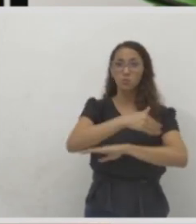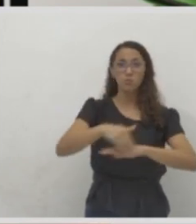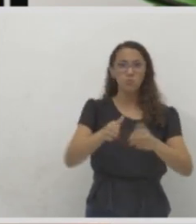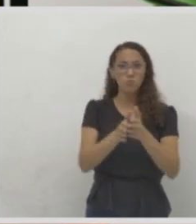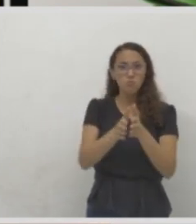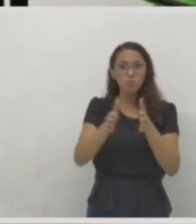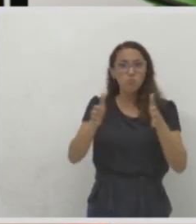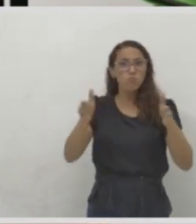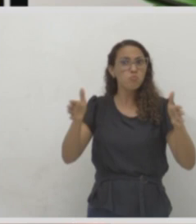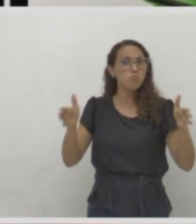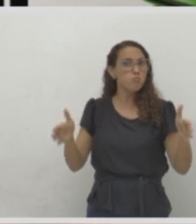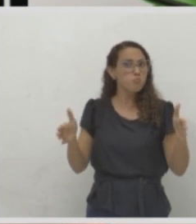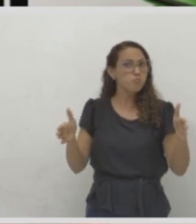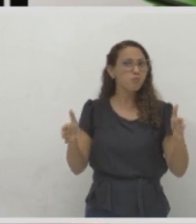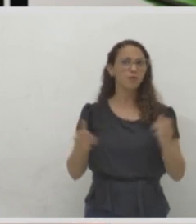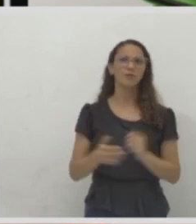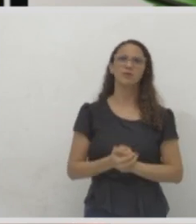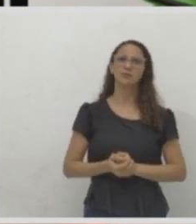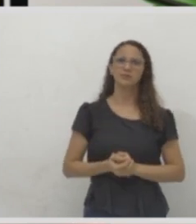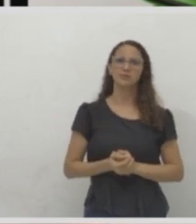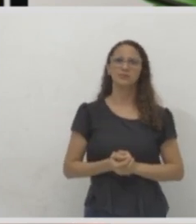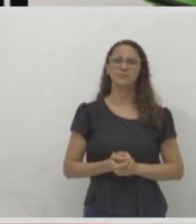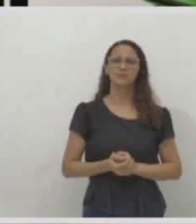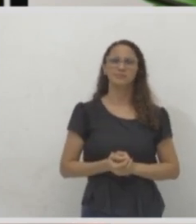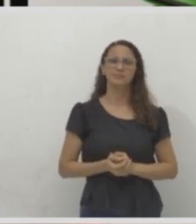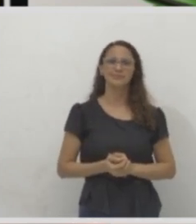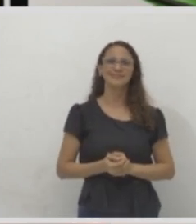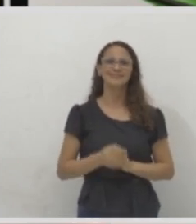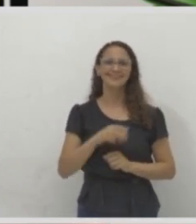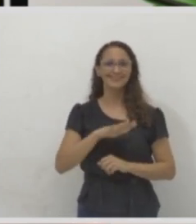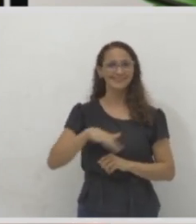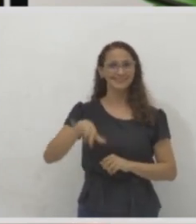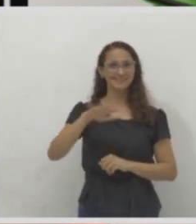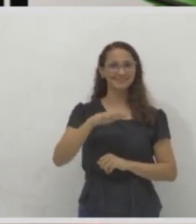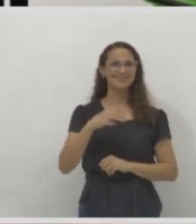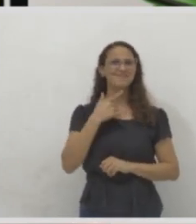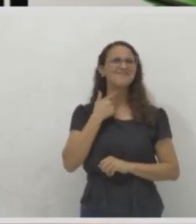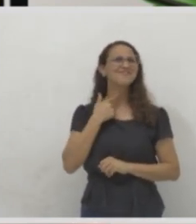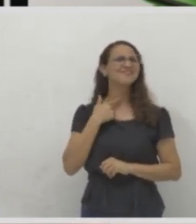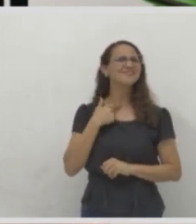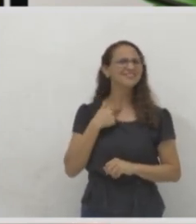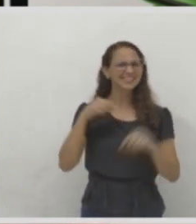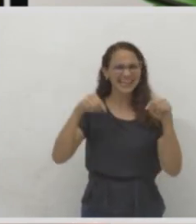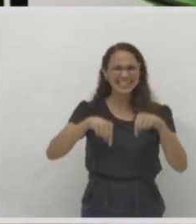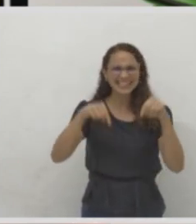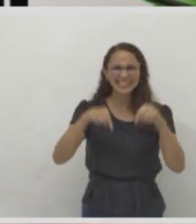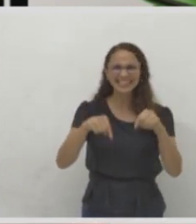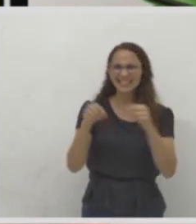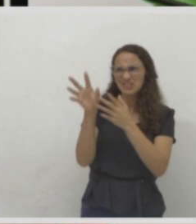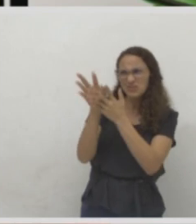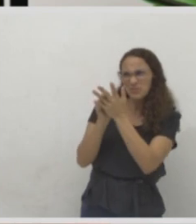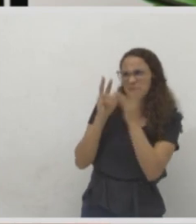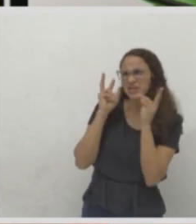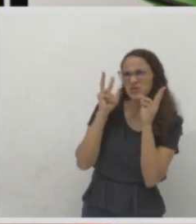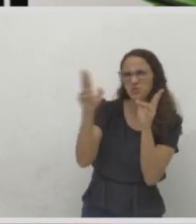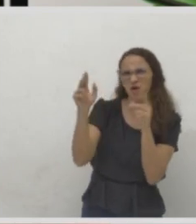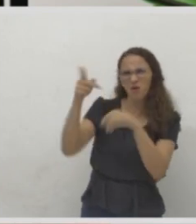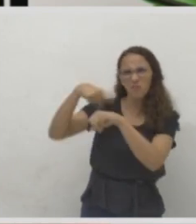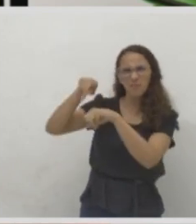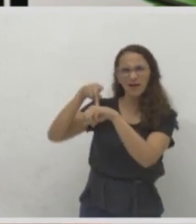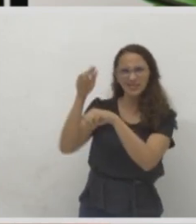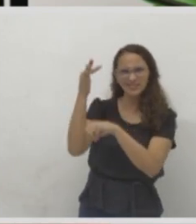para vocês terem uma ideia dessa vontade que eles tinham de afrancesar, né? De construir um